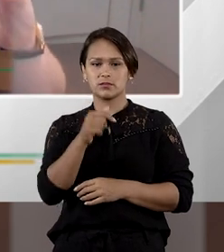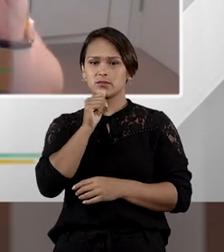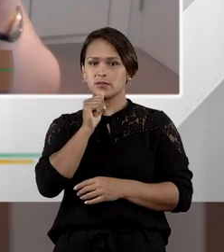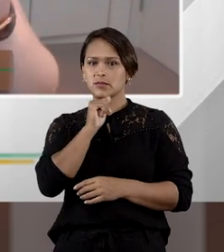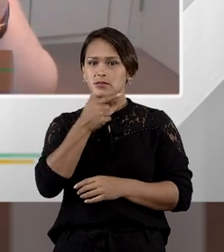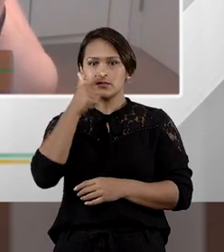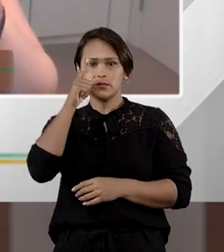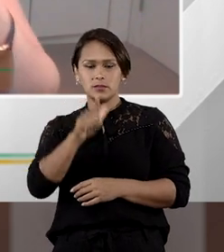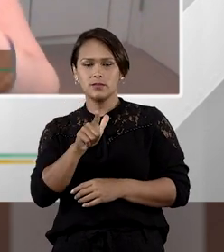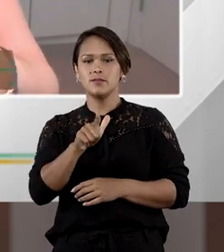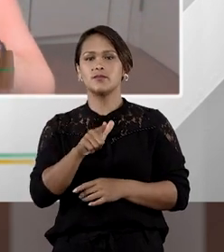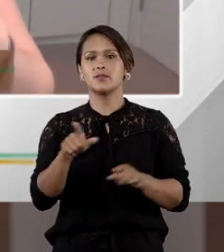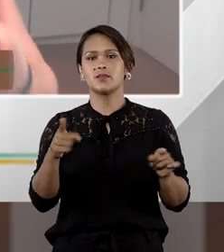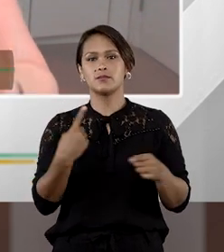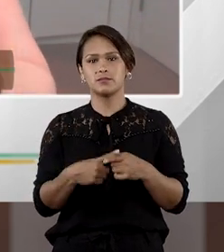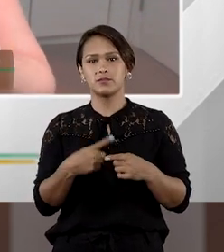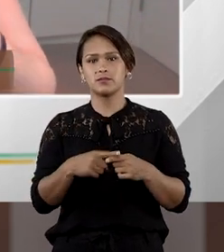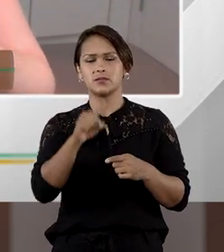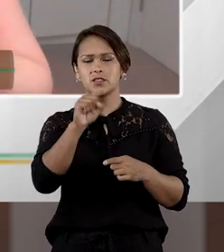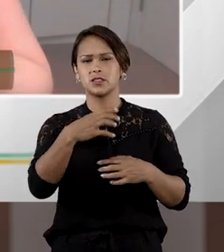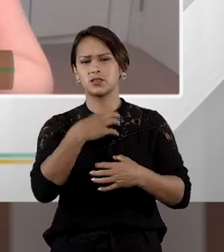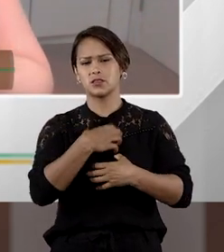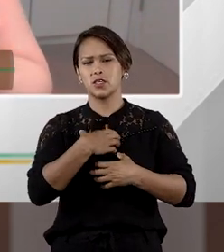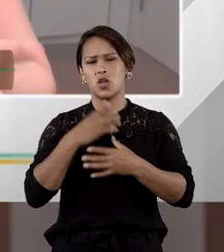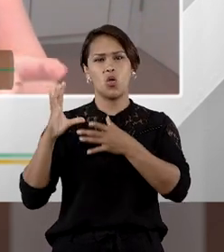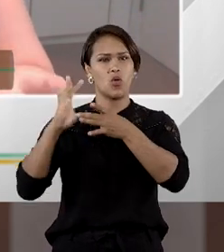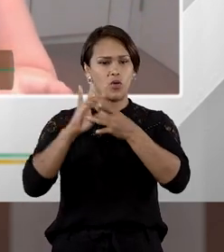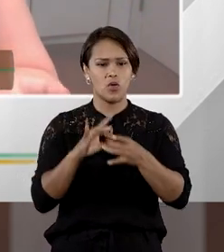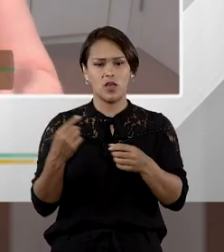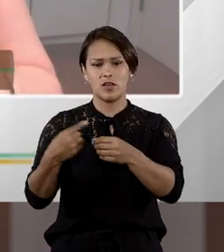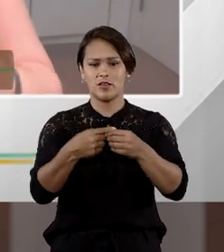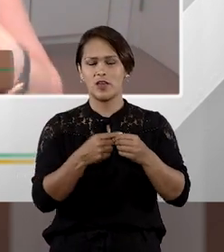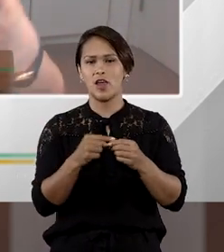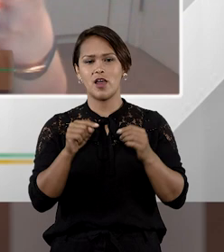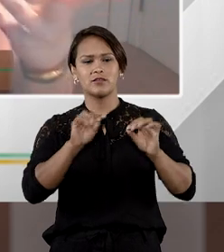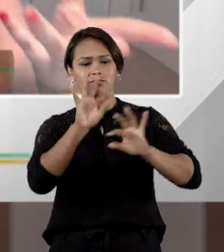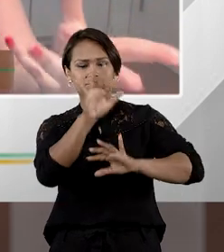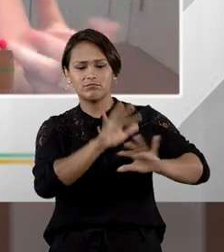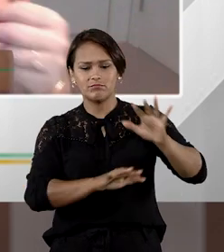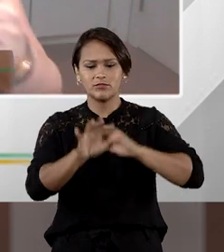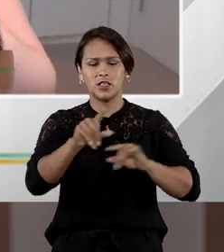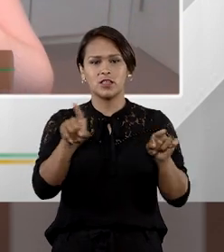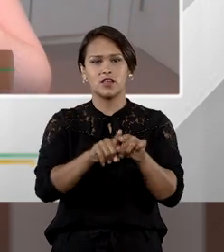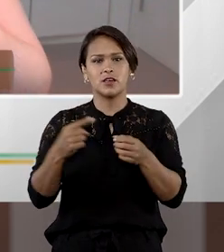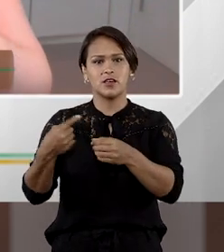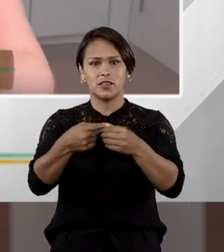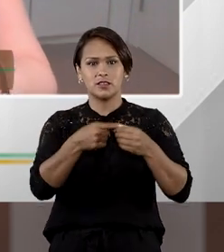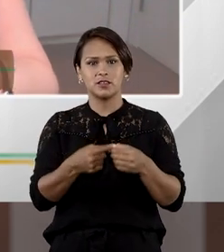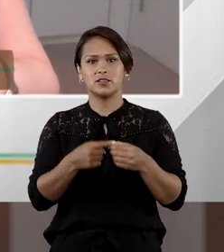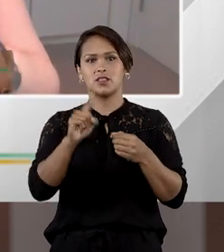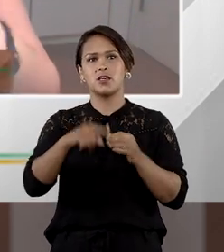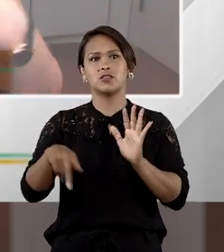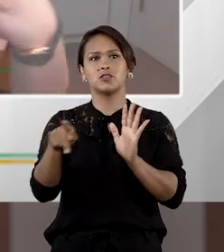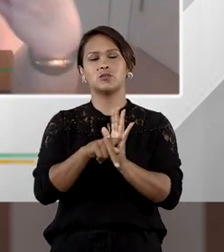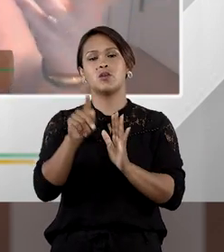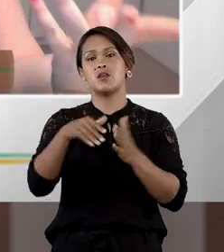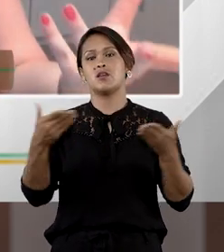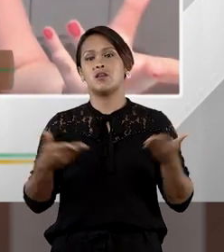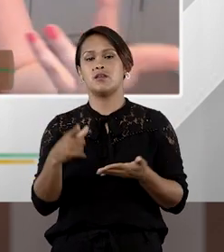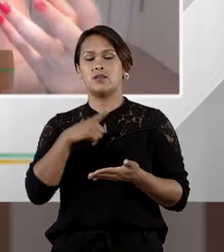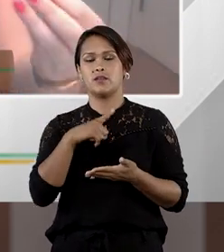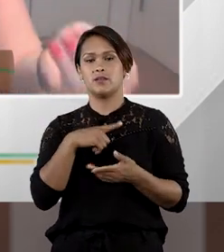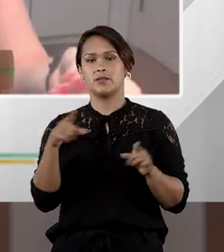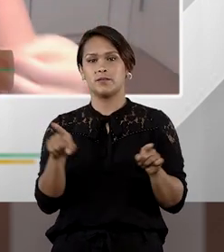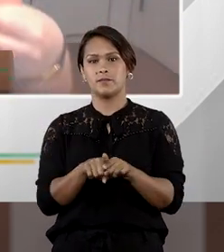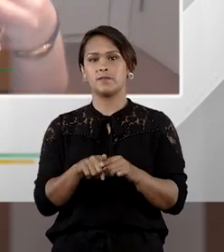está ganhando corpo, porque essa situação do contexto local vai variar mesmo, né, conforme a cidade, conforme o local, e agora temos,